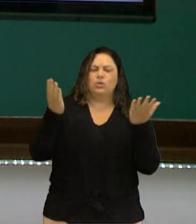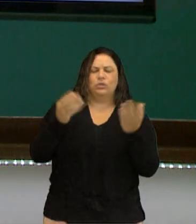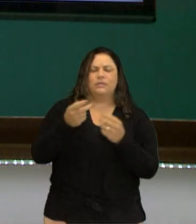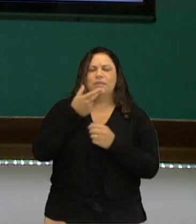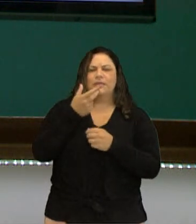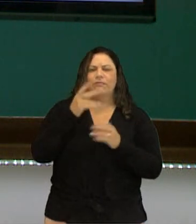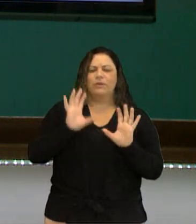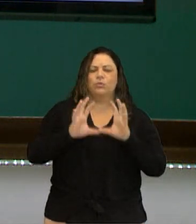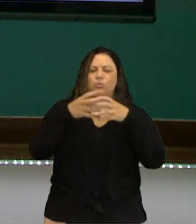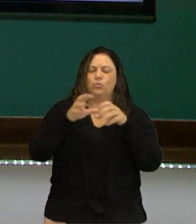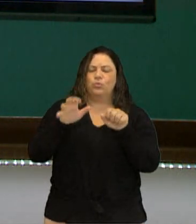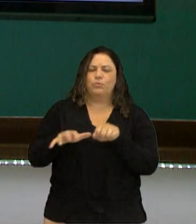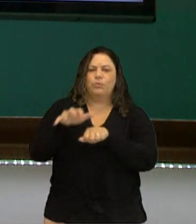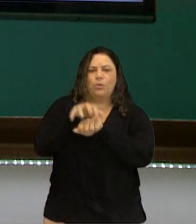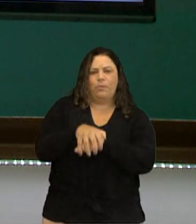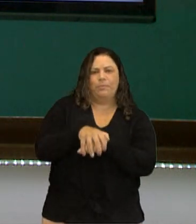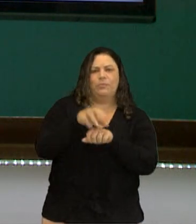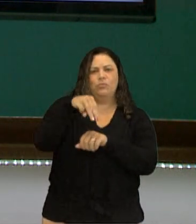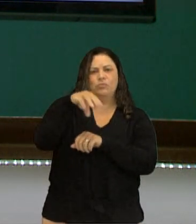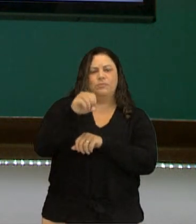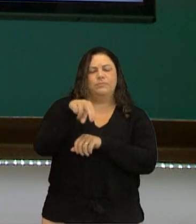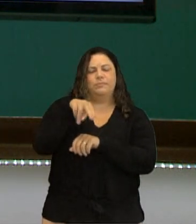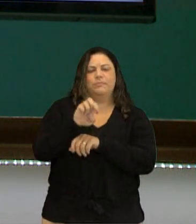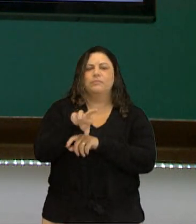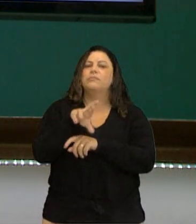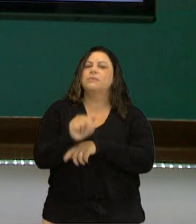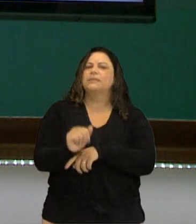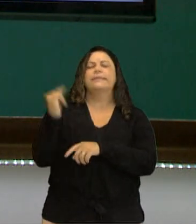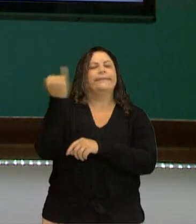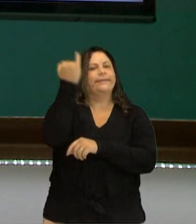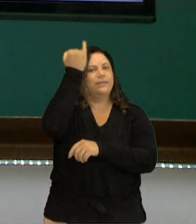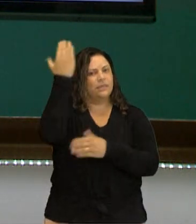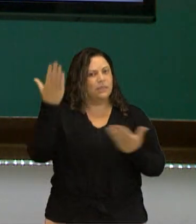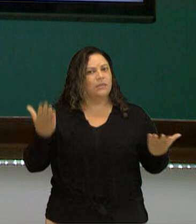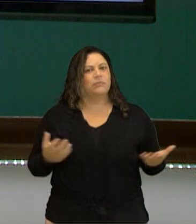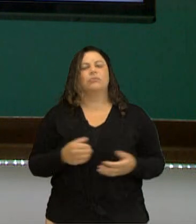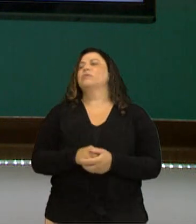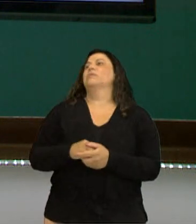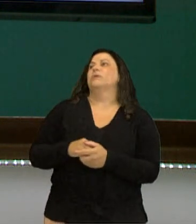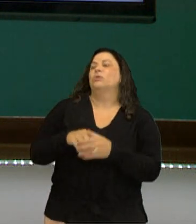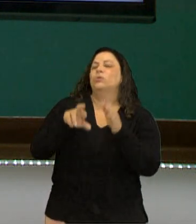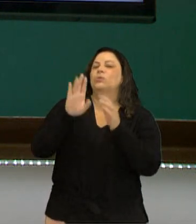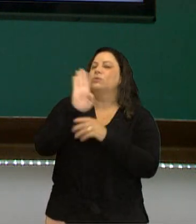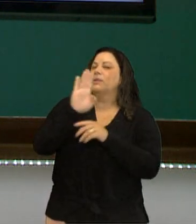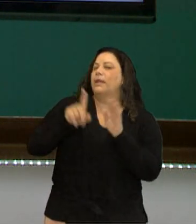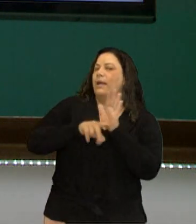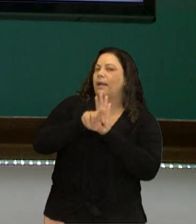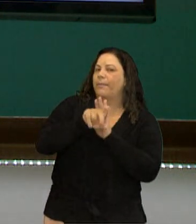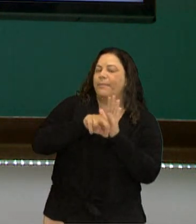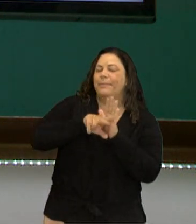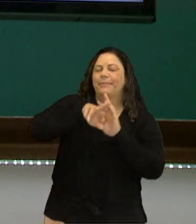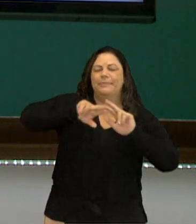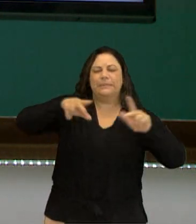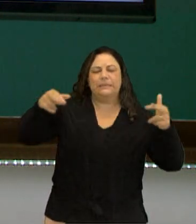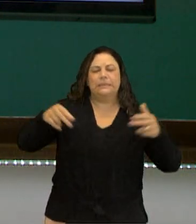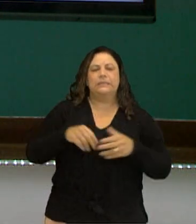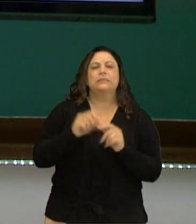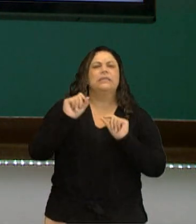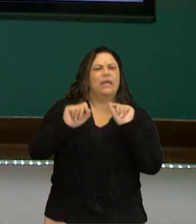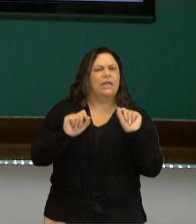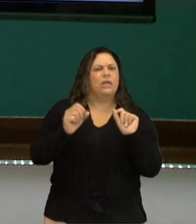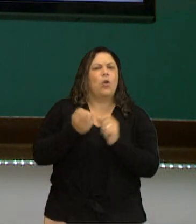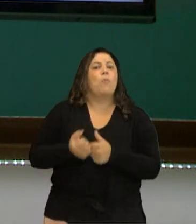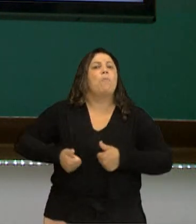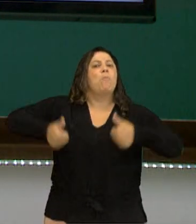é importante, lembra que nós falamos que elas têm os seus lados, as bactérias, as cianobactérias, têm o seu lado benéfico,